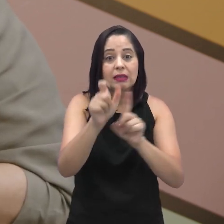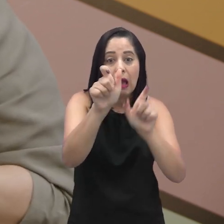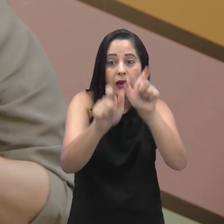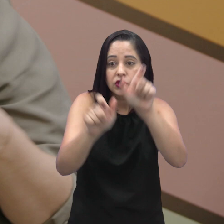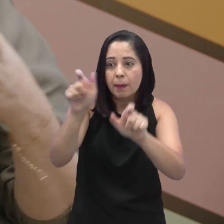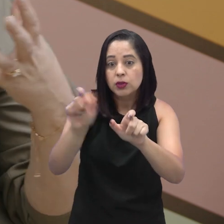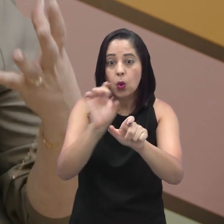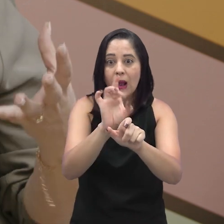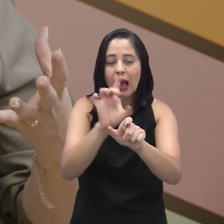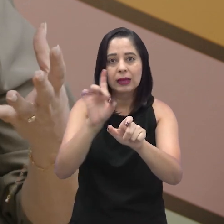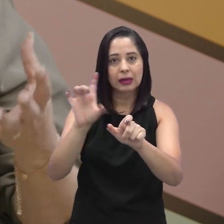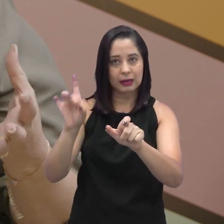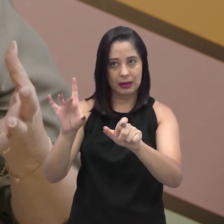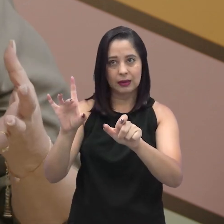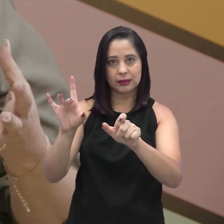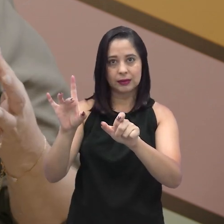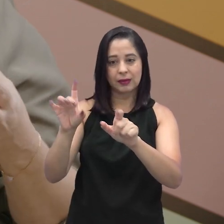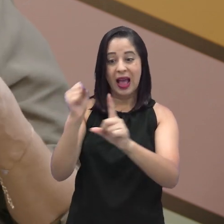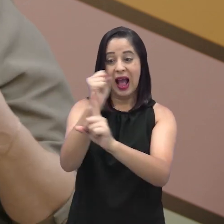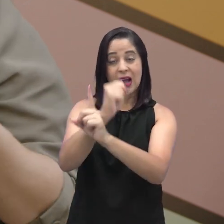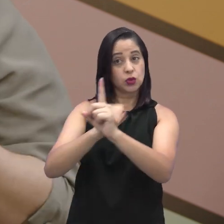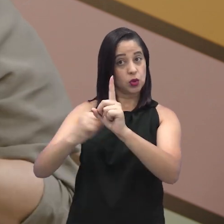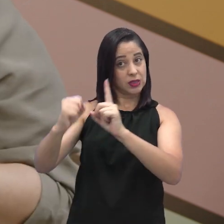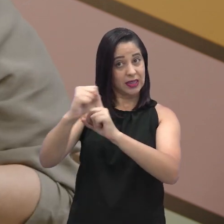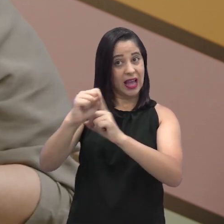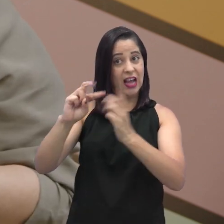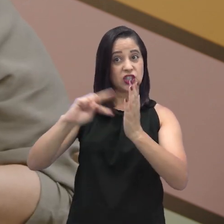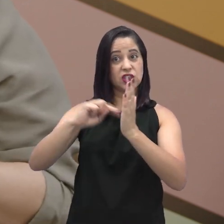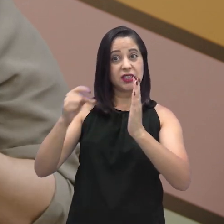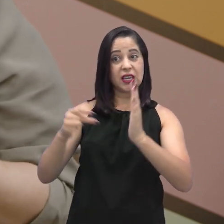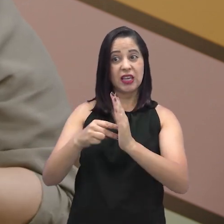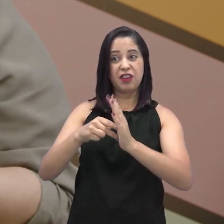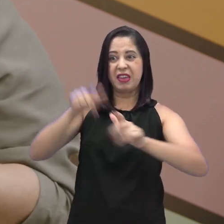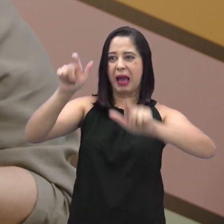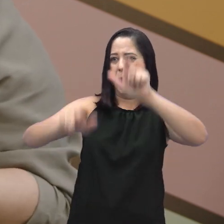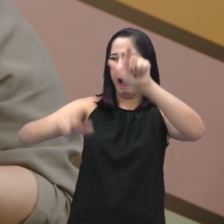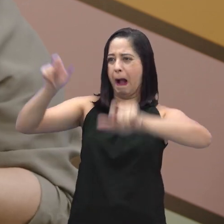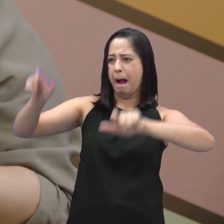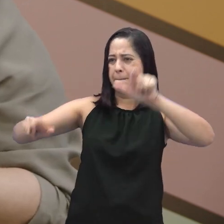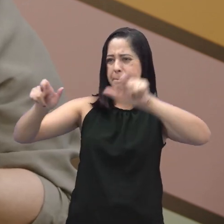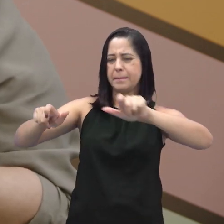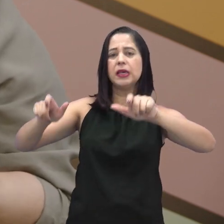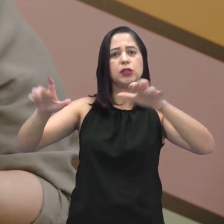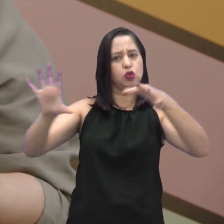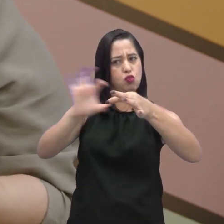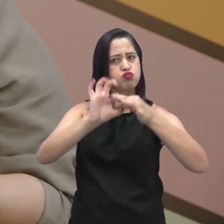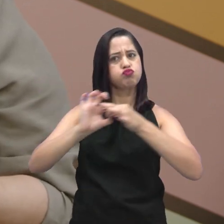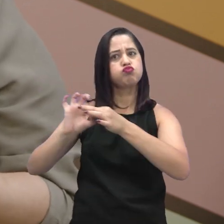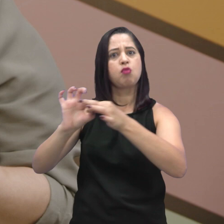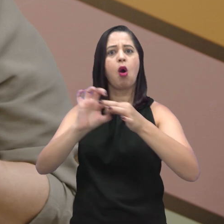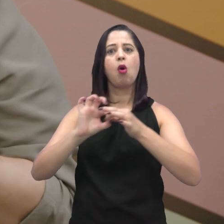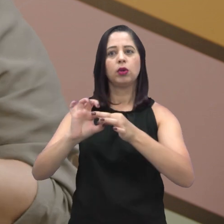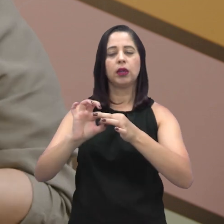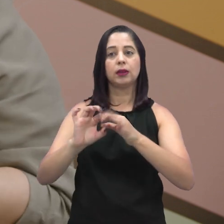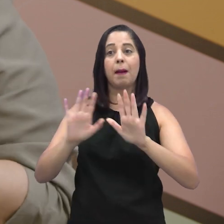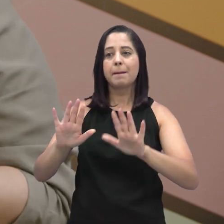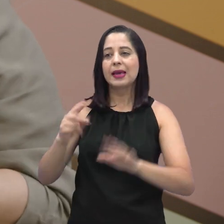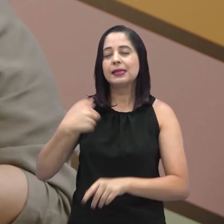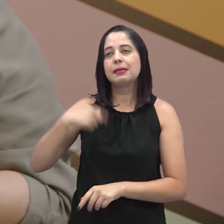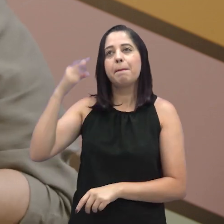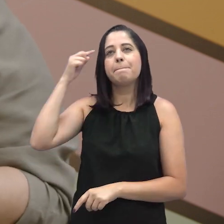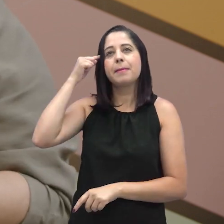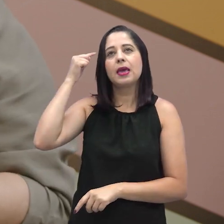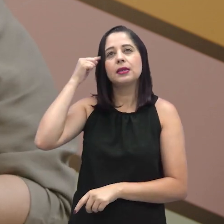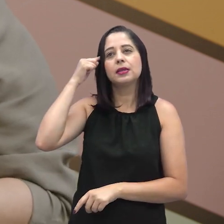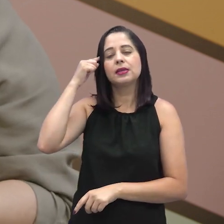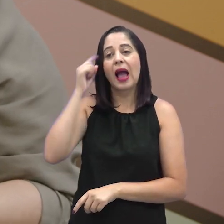uma concepção macro, né, de um todo, se a gente consegue transformar esse micro, né, individual, a gente consegue